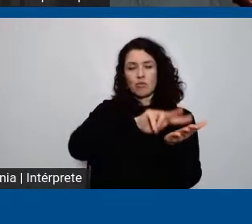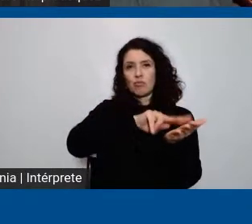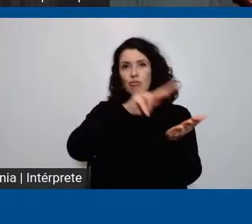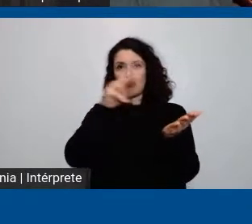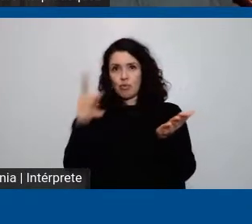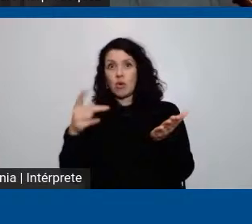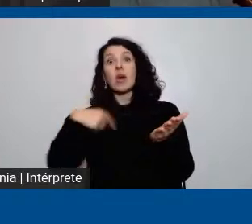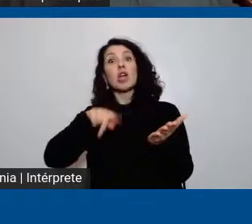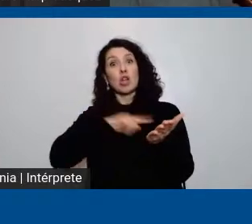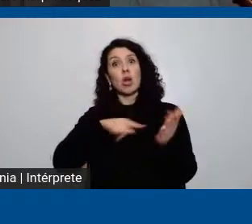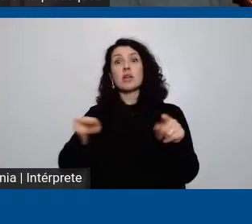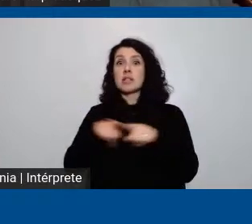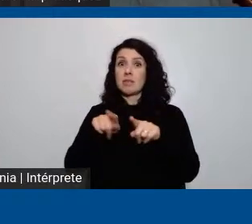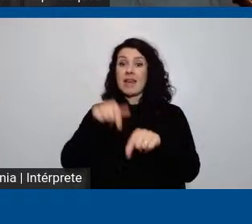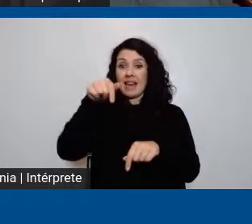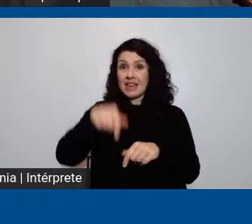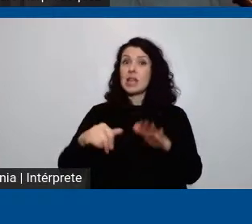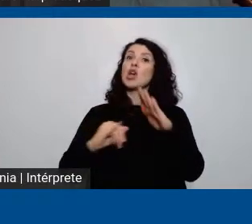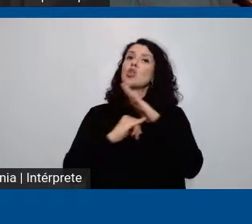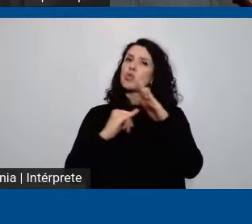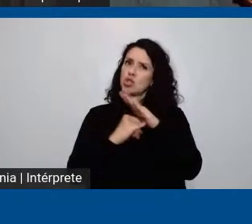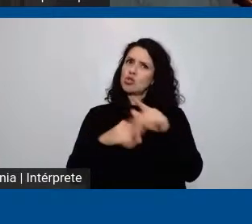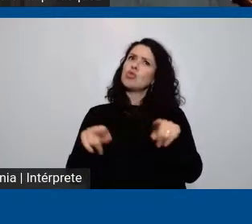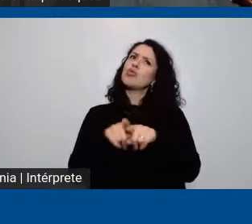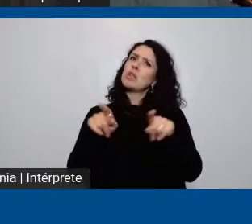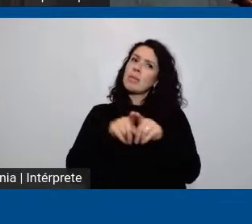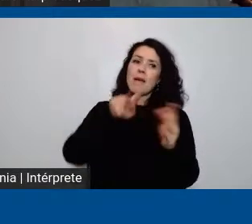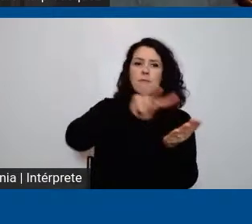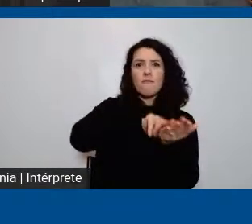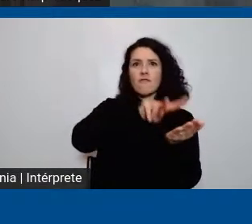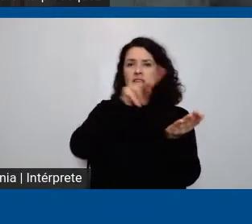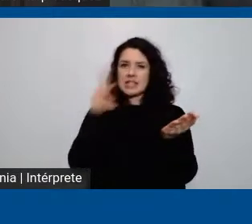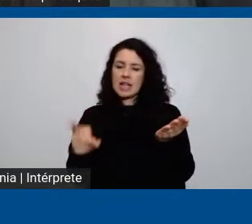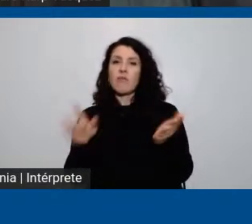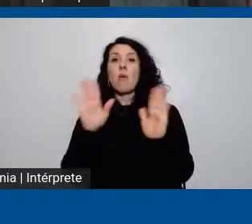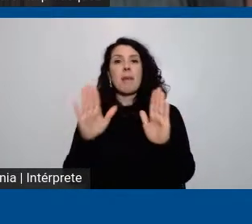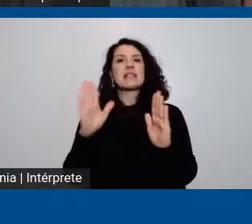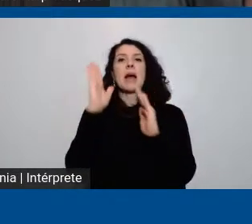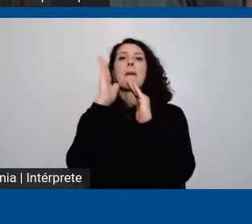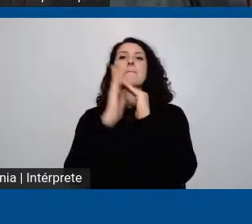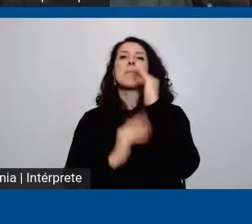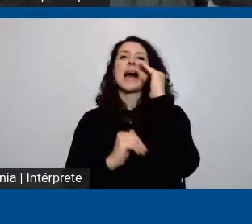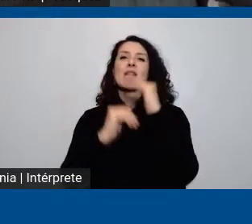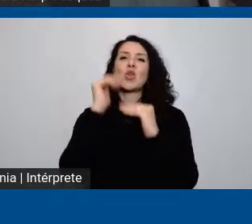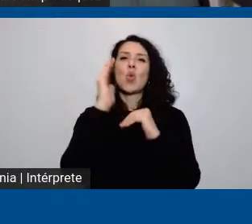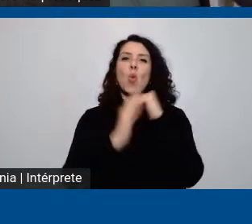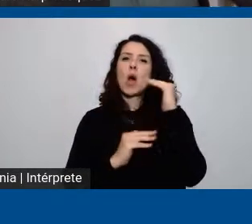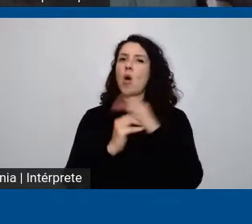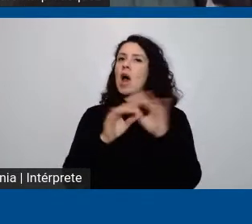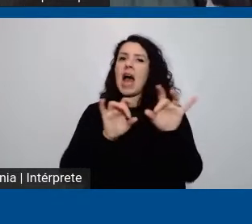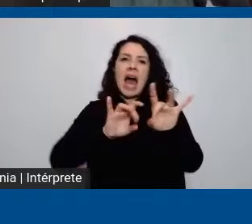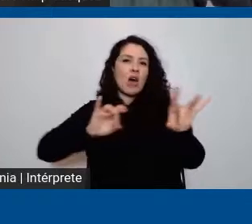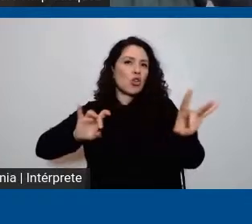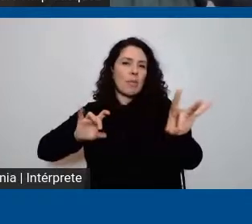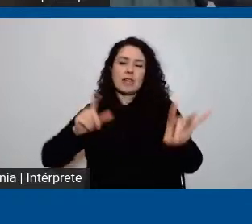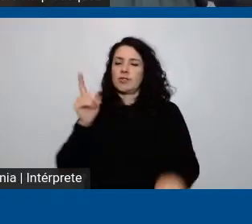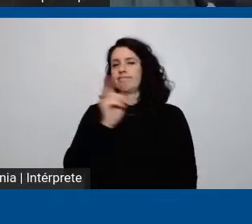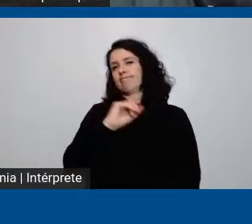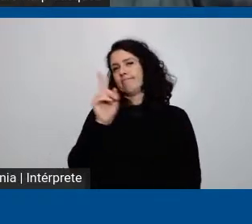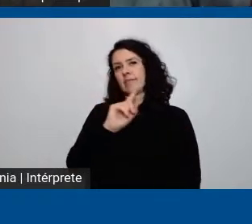dentro do Instituto, fizemos transcrição manual mesmo, né, não há nenhuma, não utilizamos nenhum